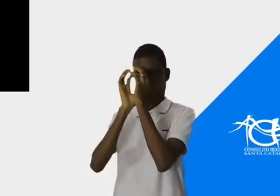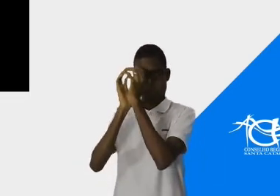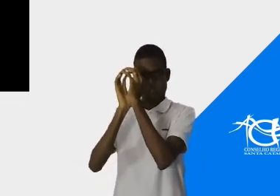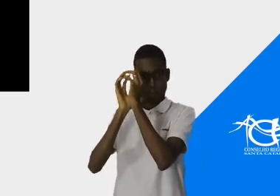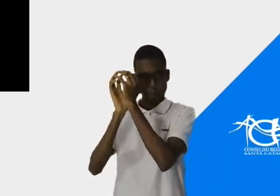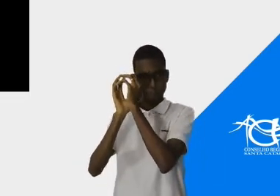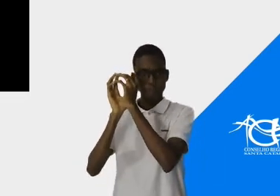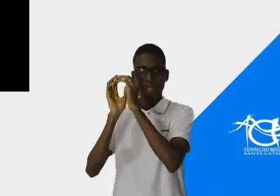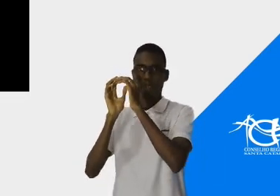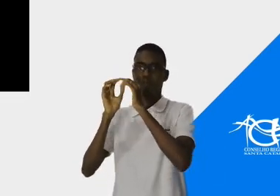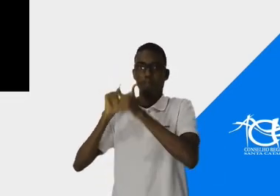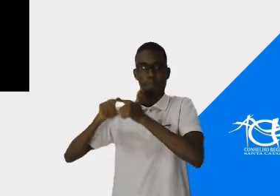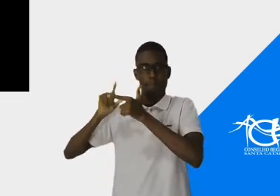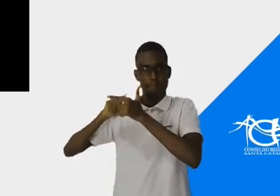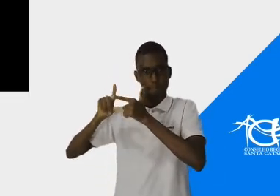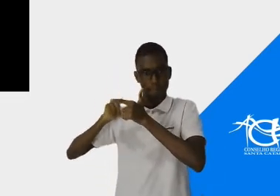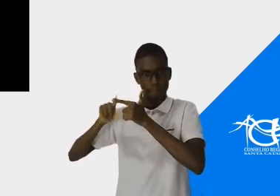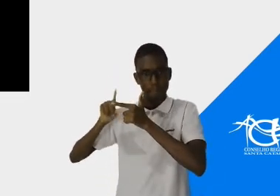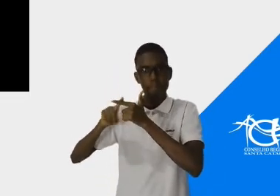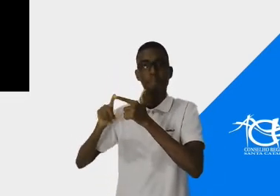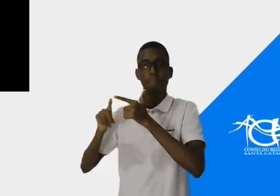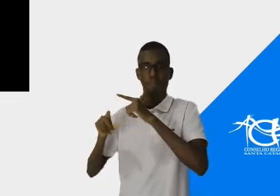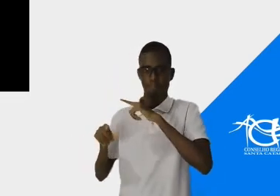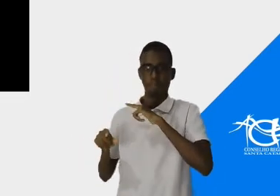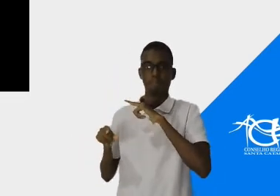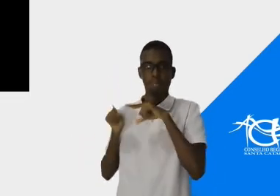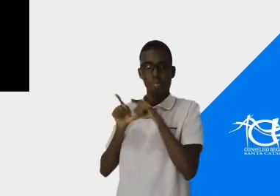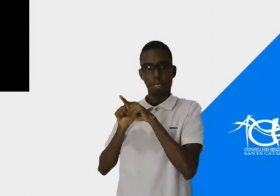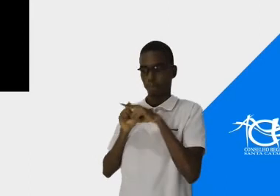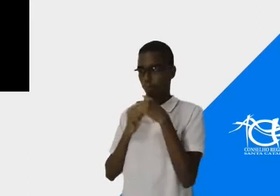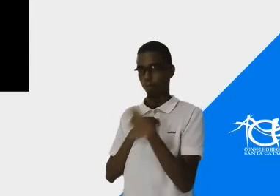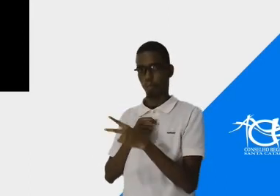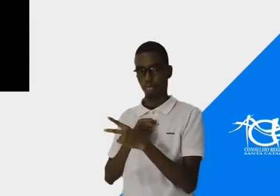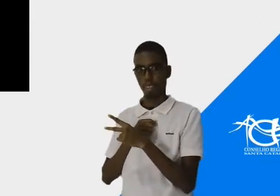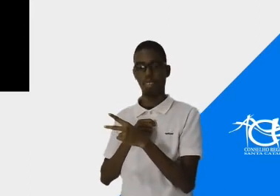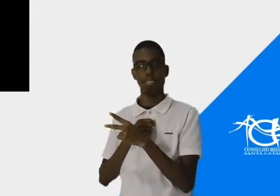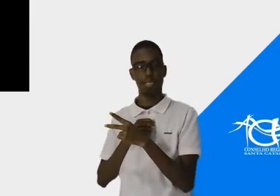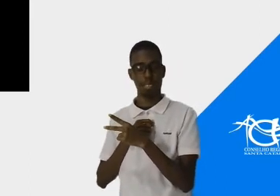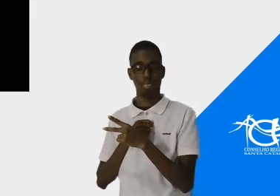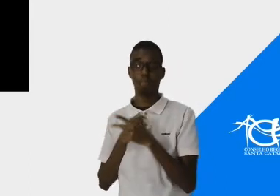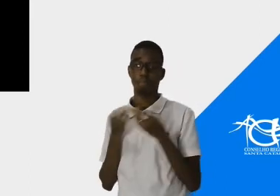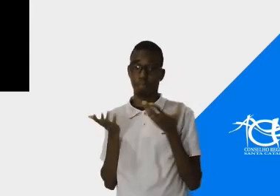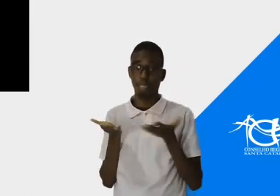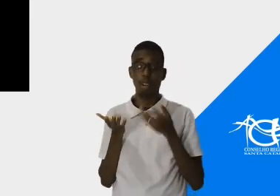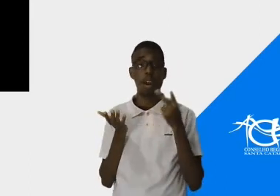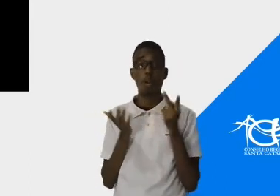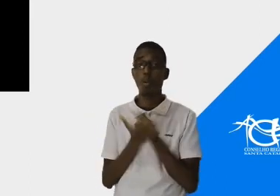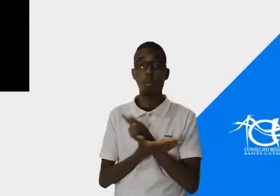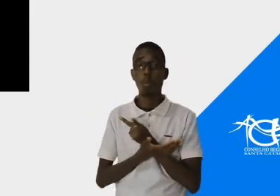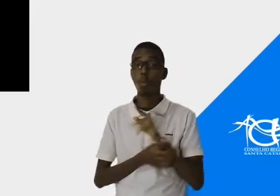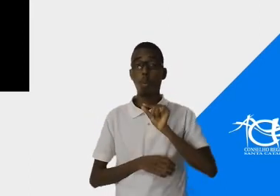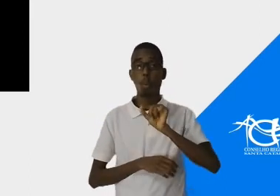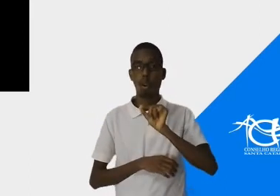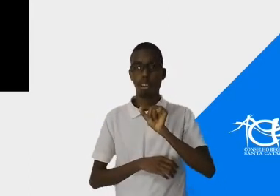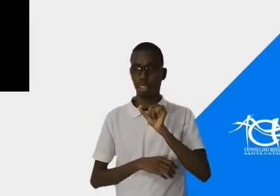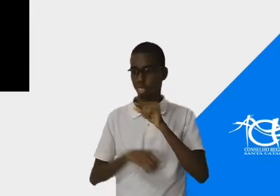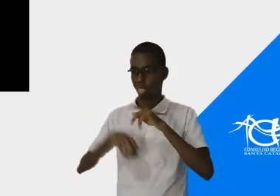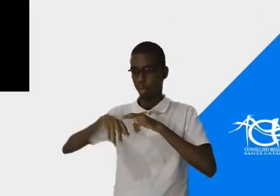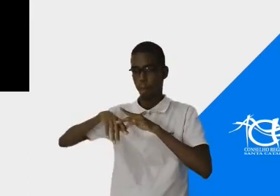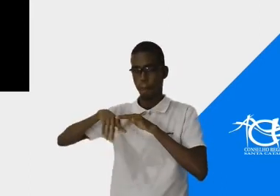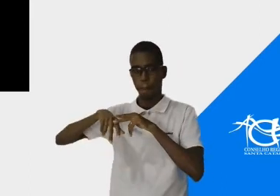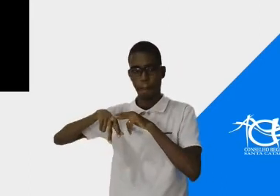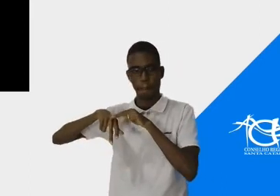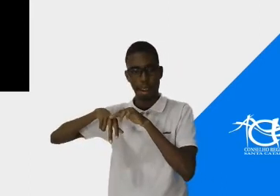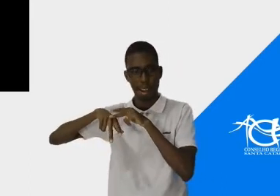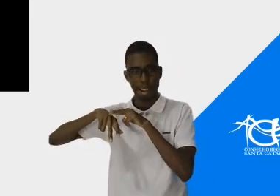e dos tratos da substância branca periventricular. Então, o que acontece? Esse paciente ele passa